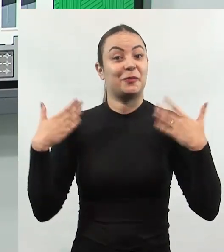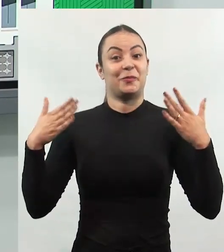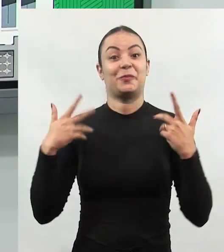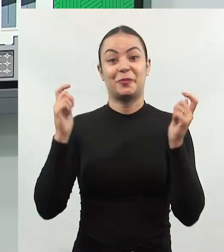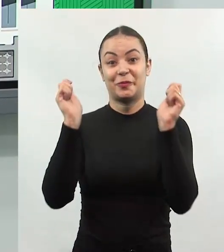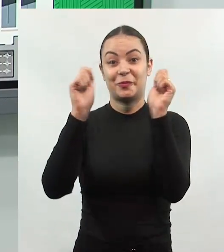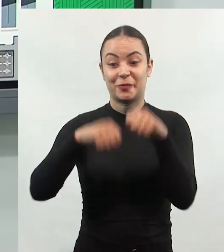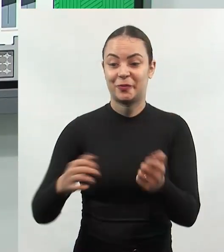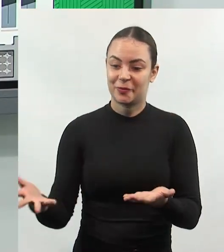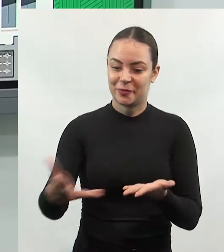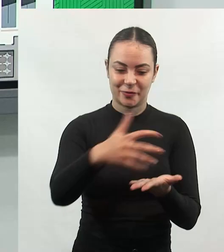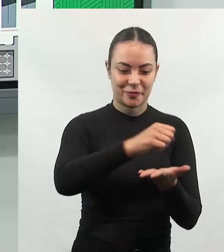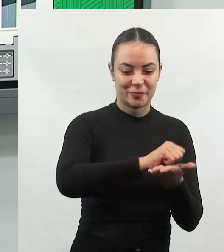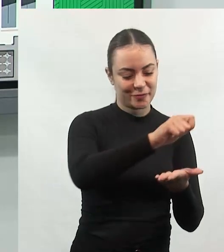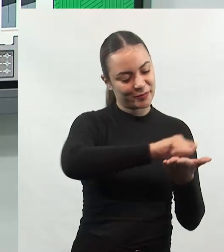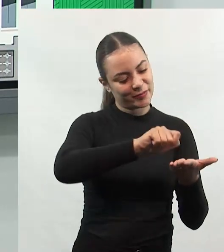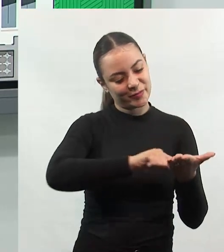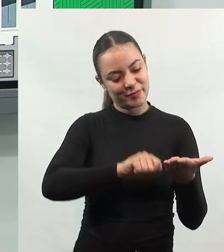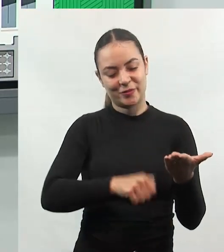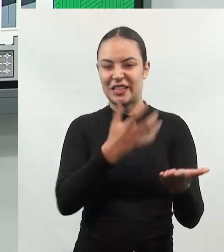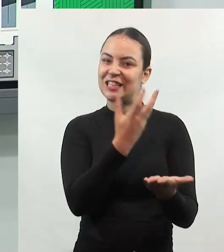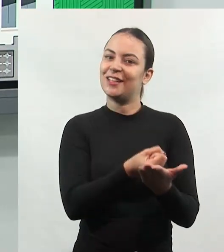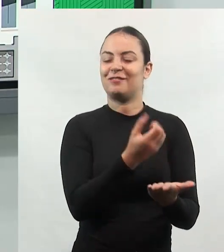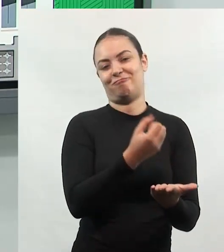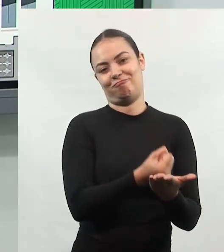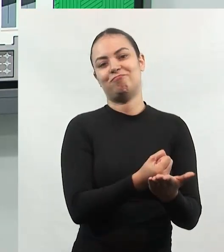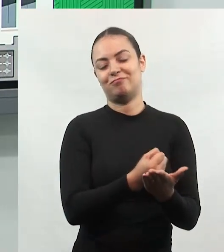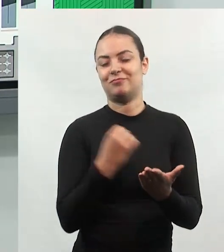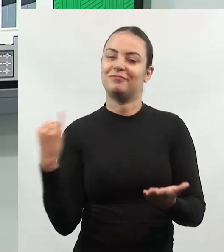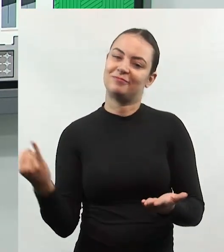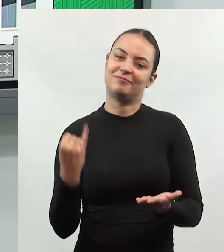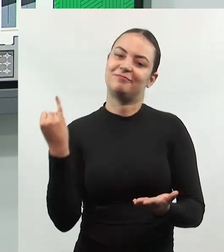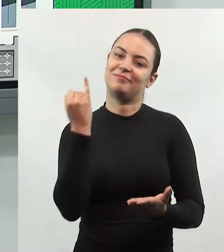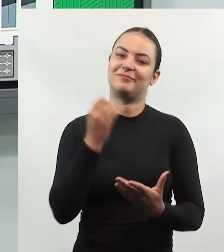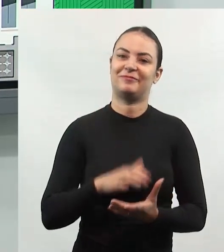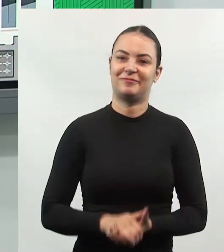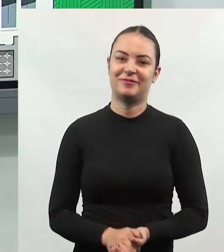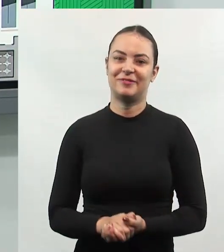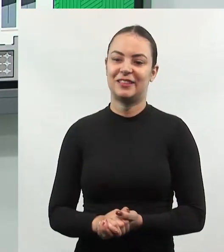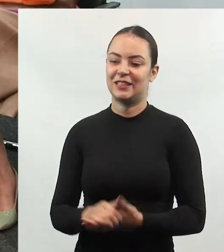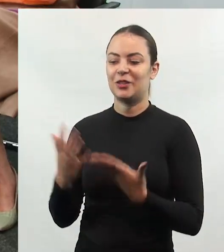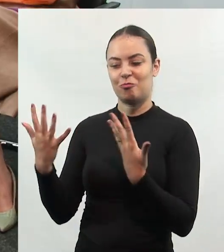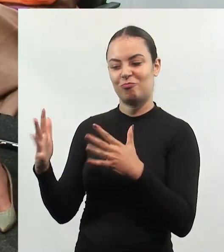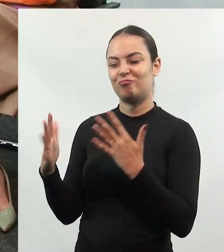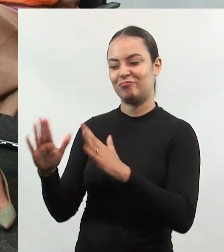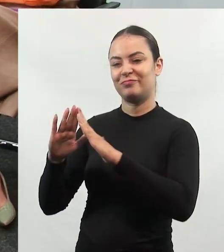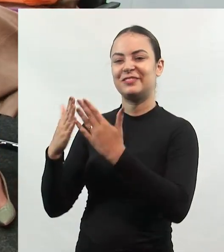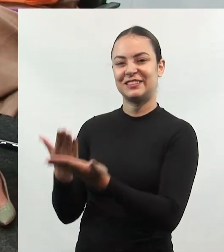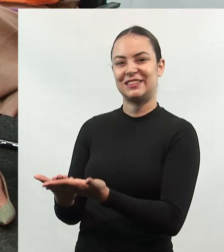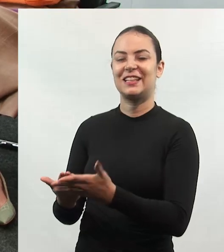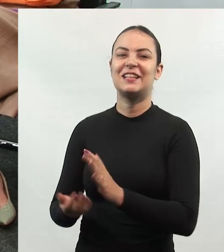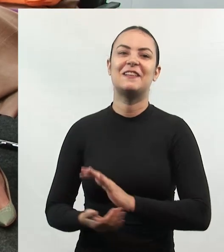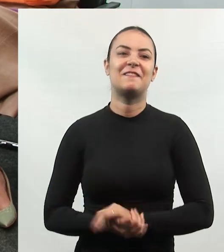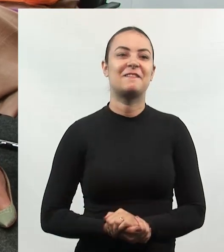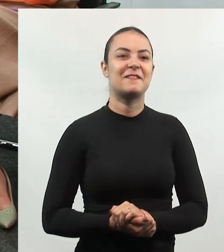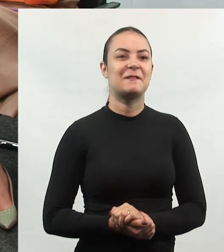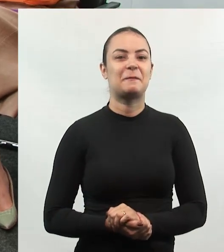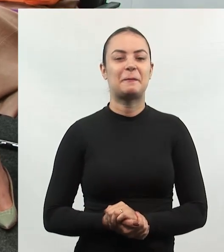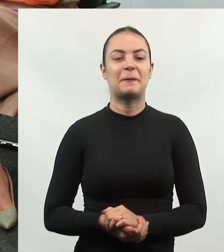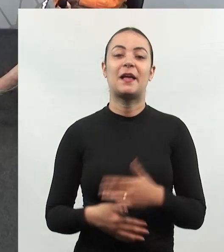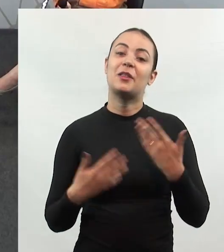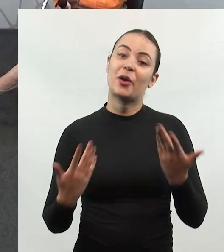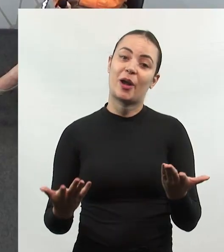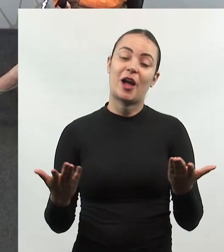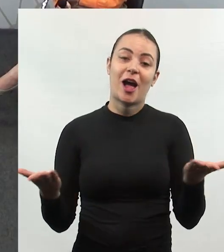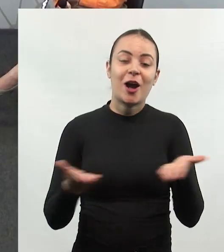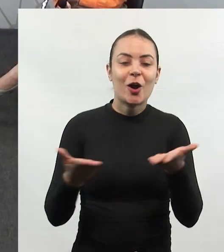profissionais também, e a gente se alegra muito em conseguir colocar no papel tudo isso, não é isso? Que eu penso que é isso que uma escola